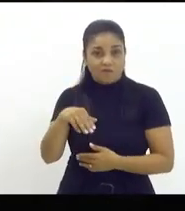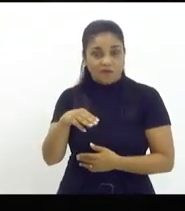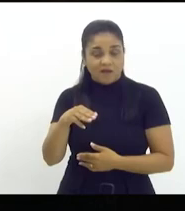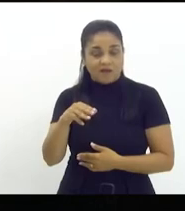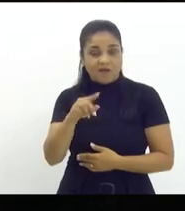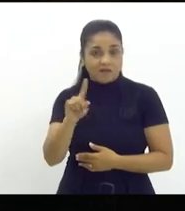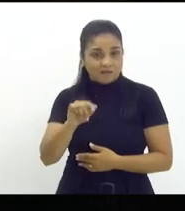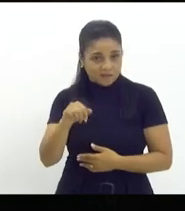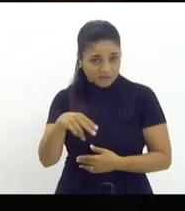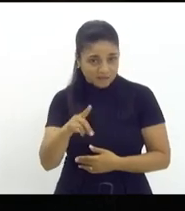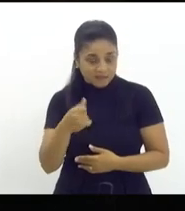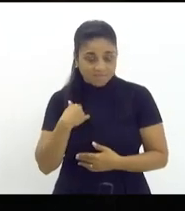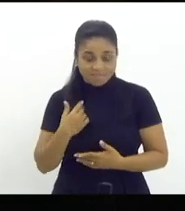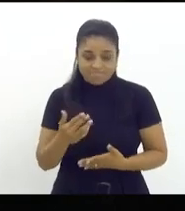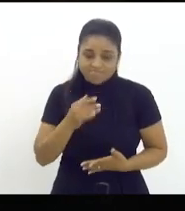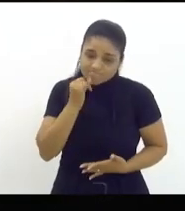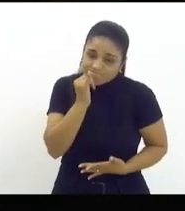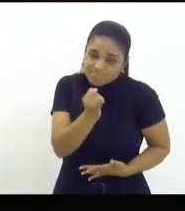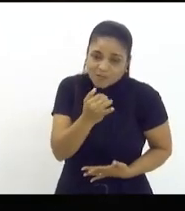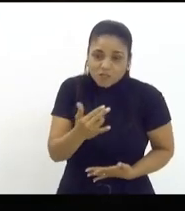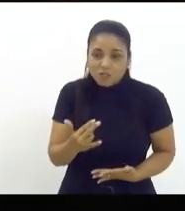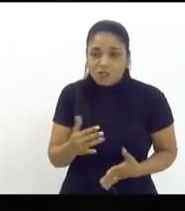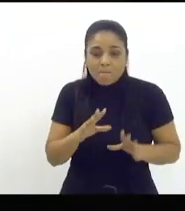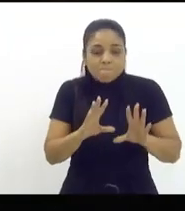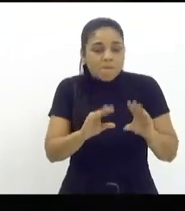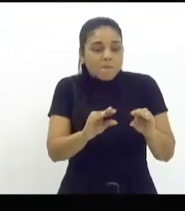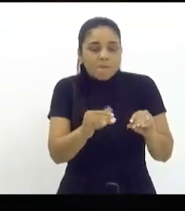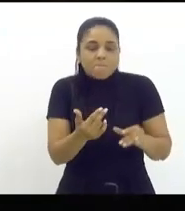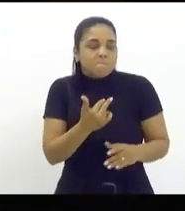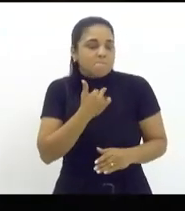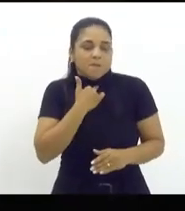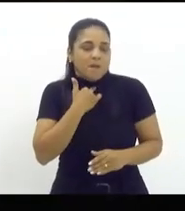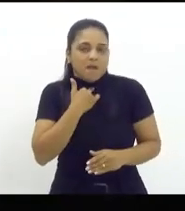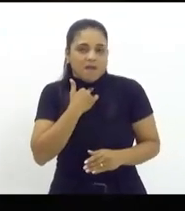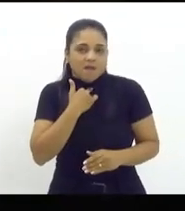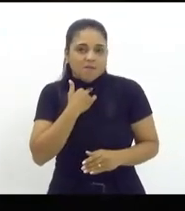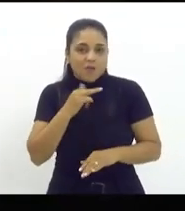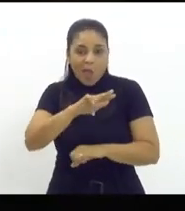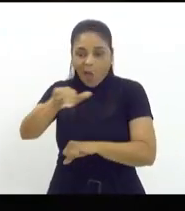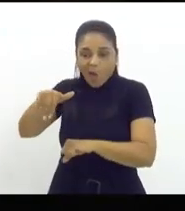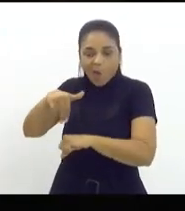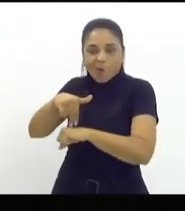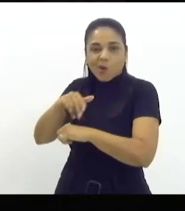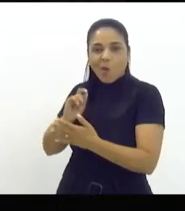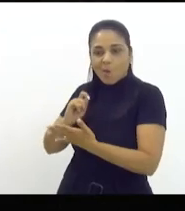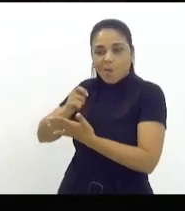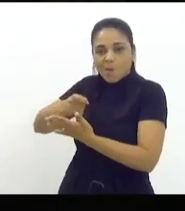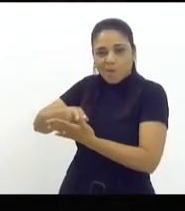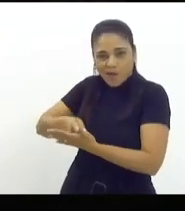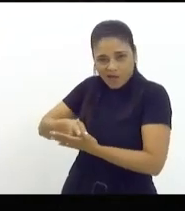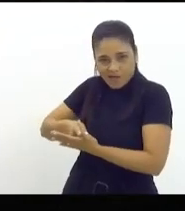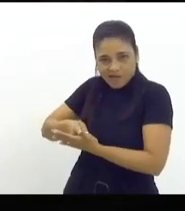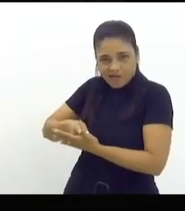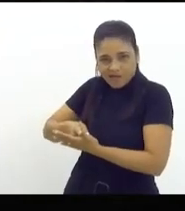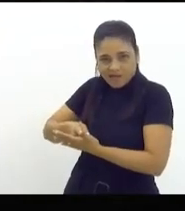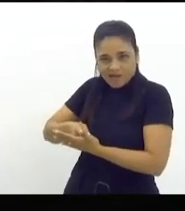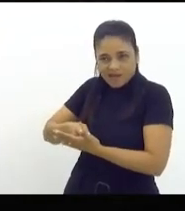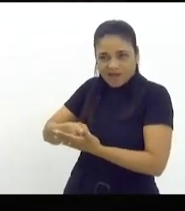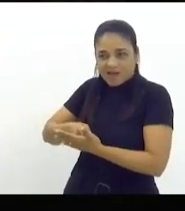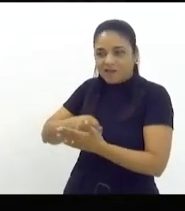tocar porque a união paga aos credores